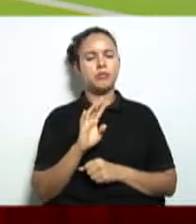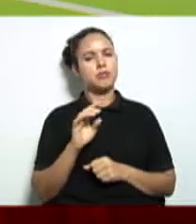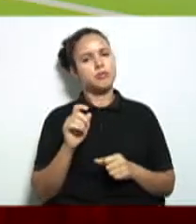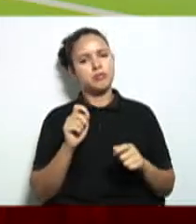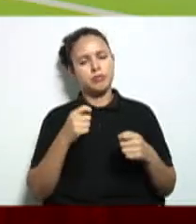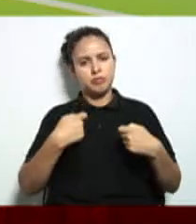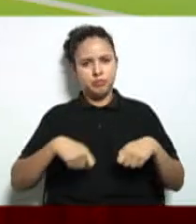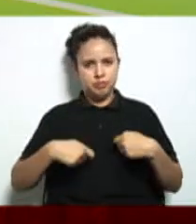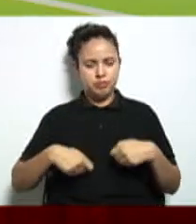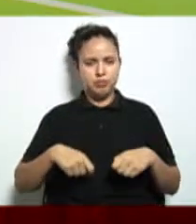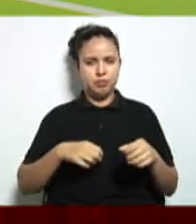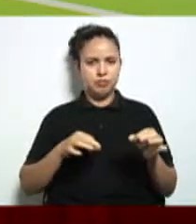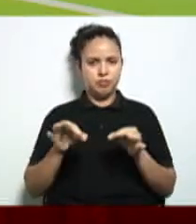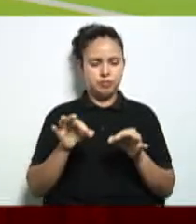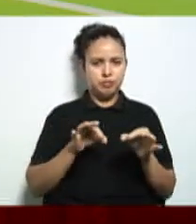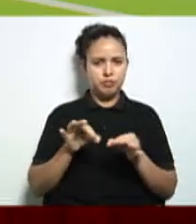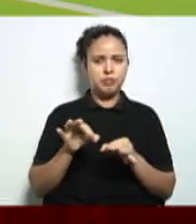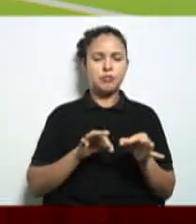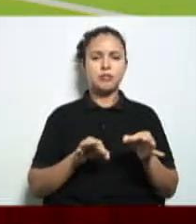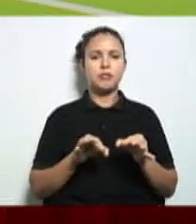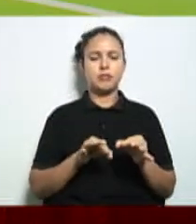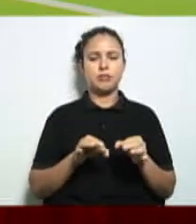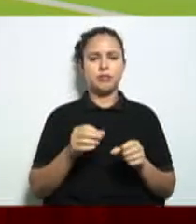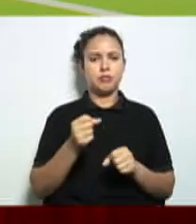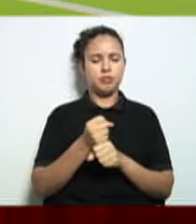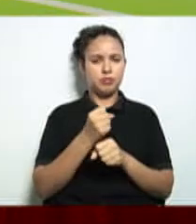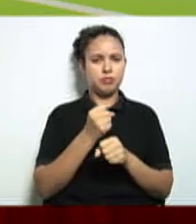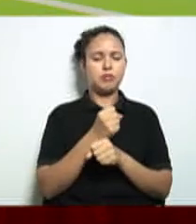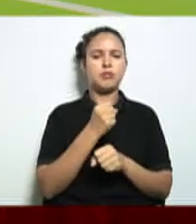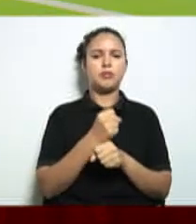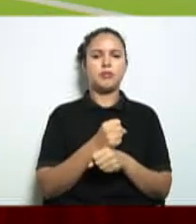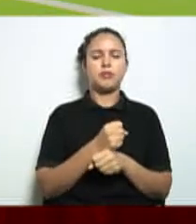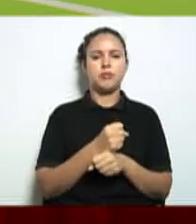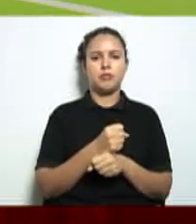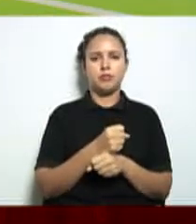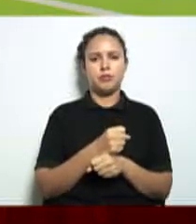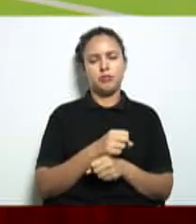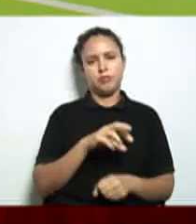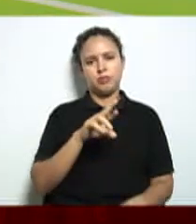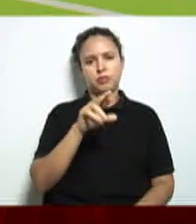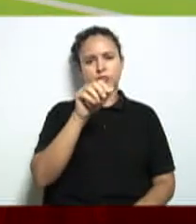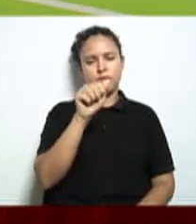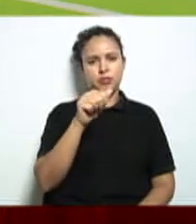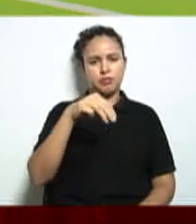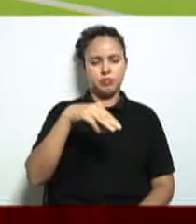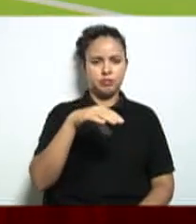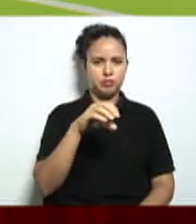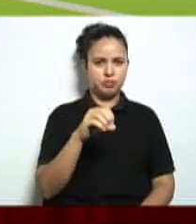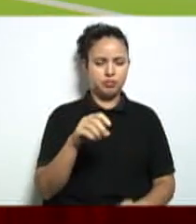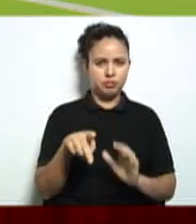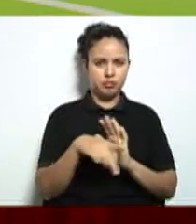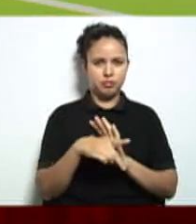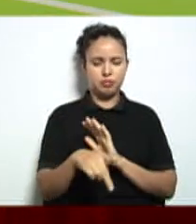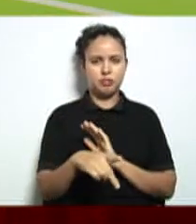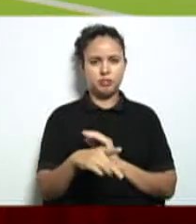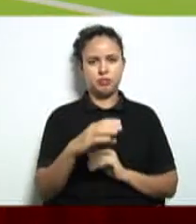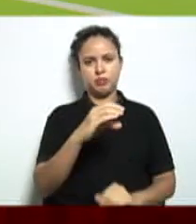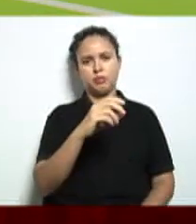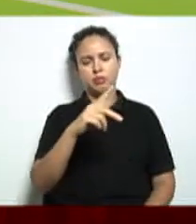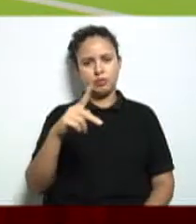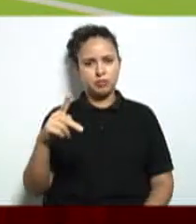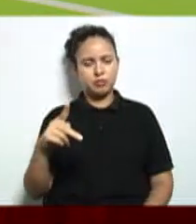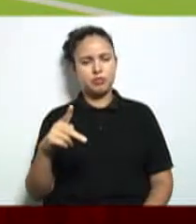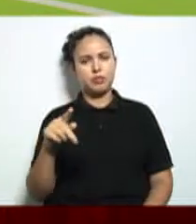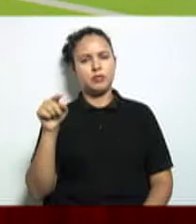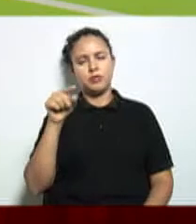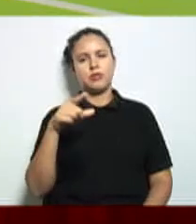tem que... interessante vocês construírem um problema aí sobre o ramo, sobre o cooperativismo. O que